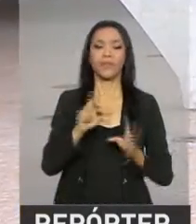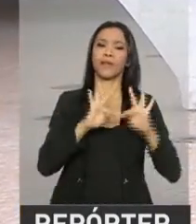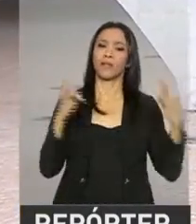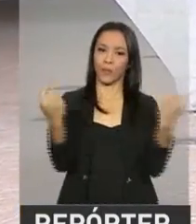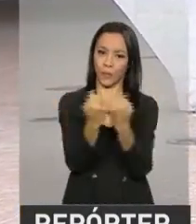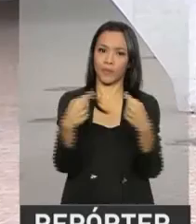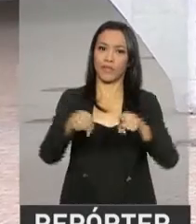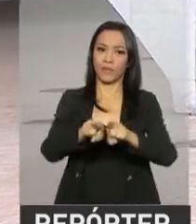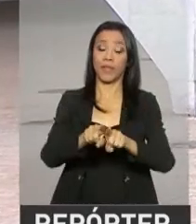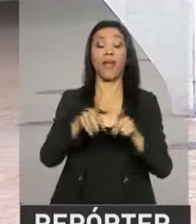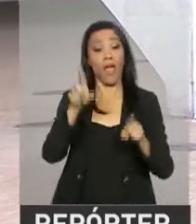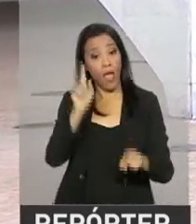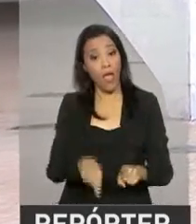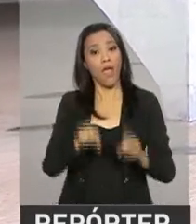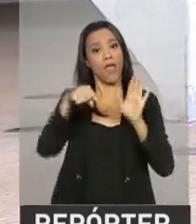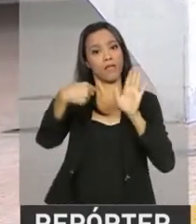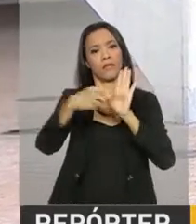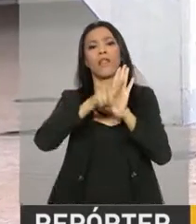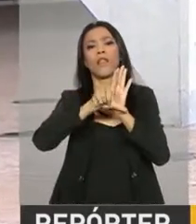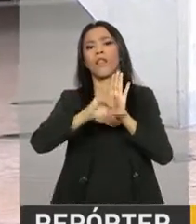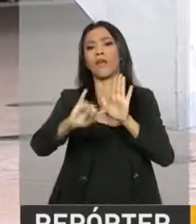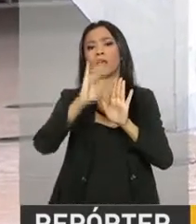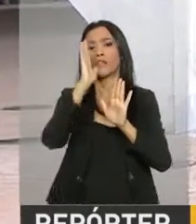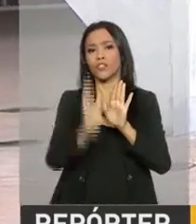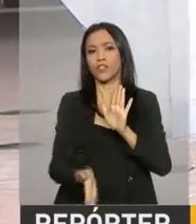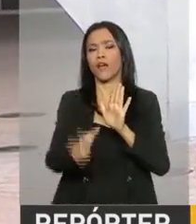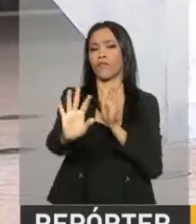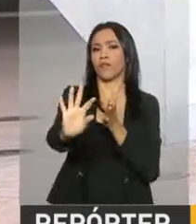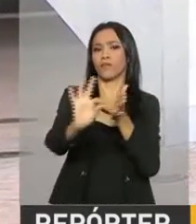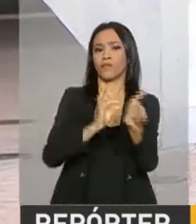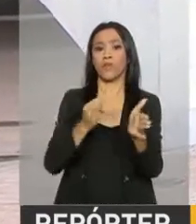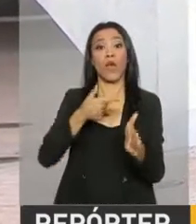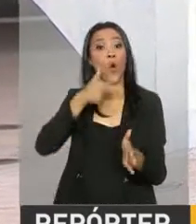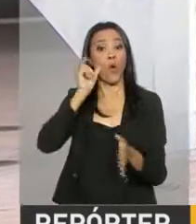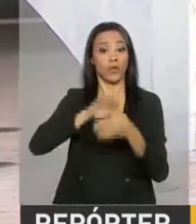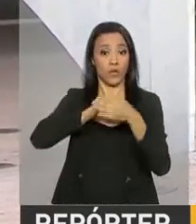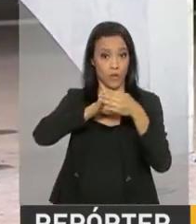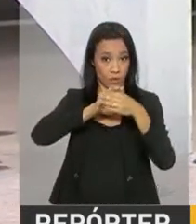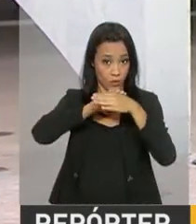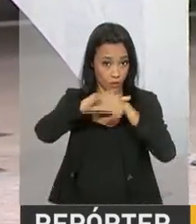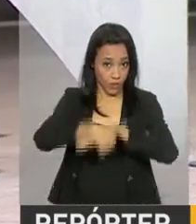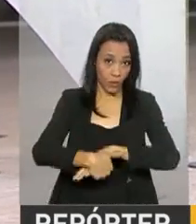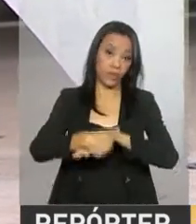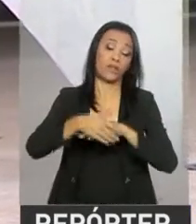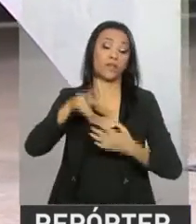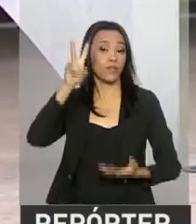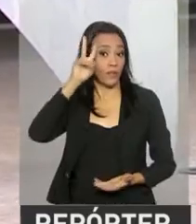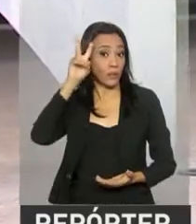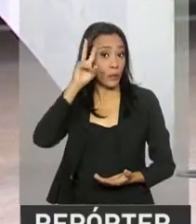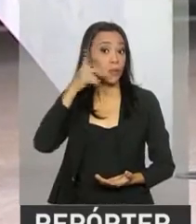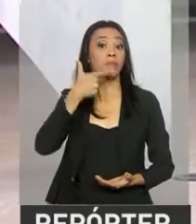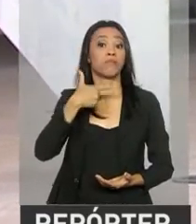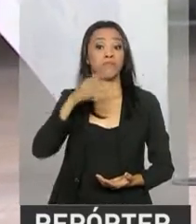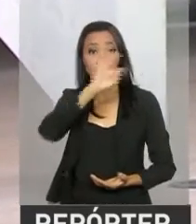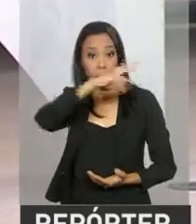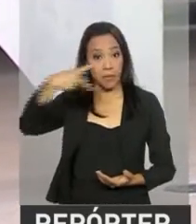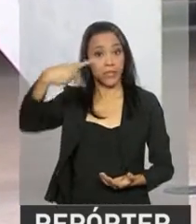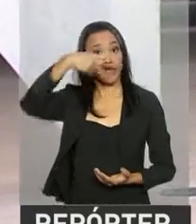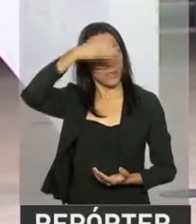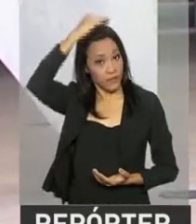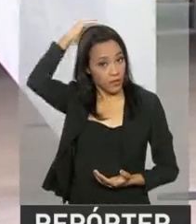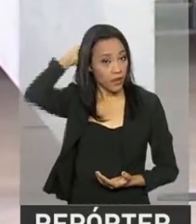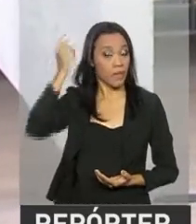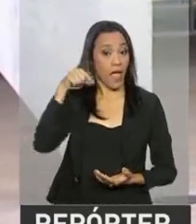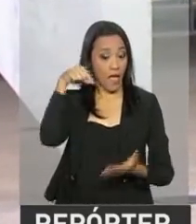todos. Exatamente, essa lei foi sancionada na noite de ontem, na noite dessa segunda-feira, pelo presidente Michel Temer. Essa